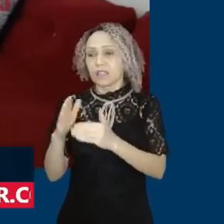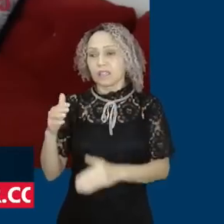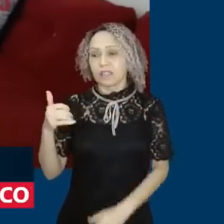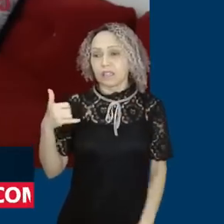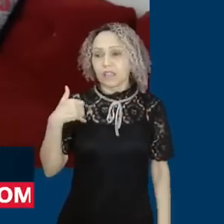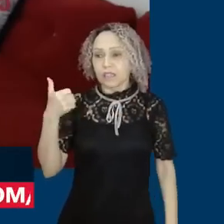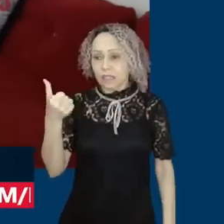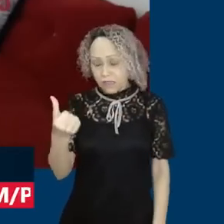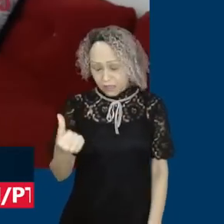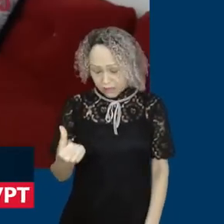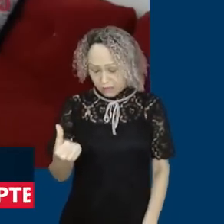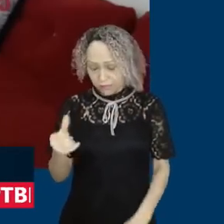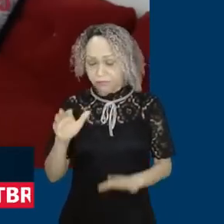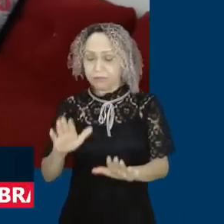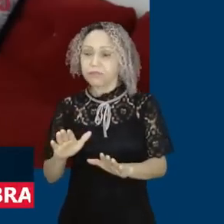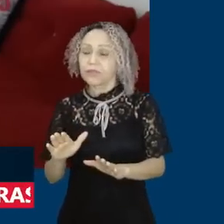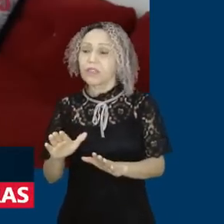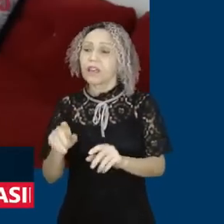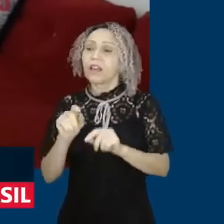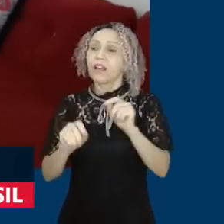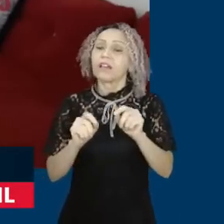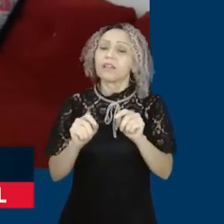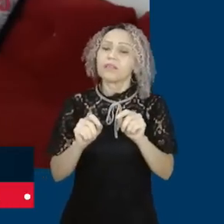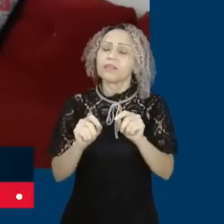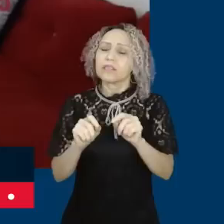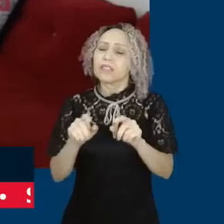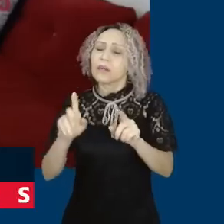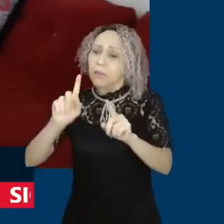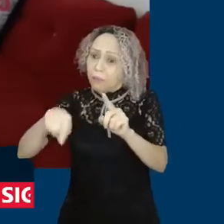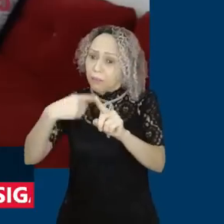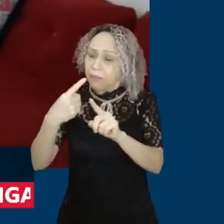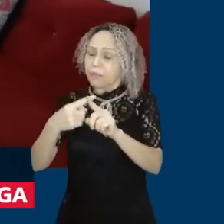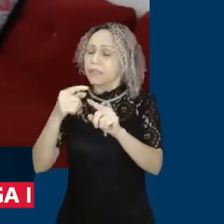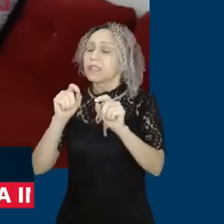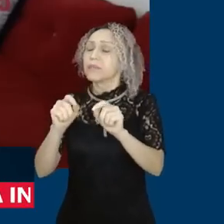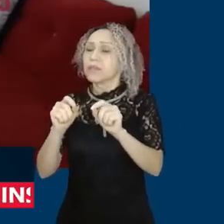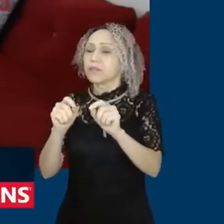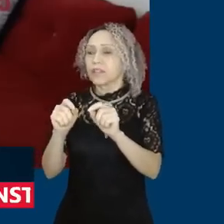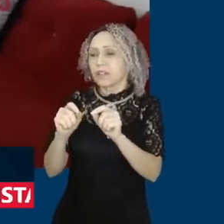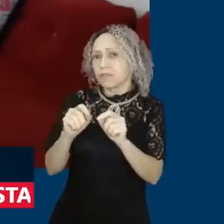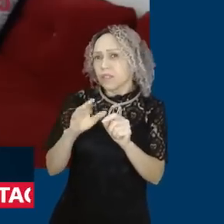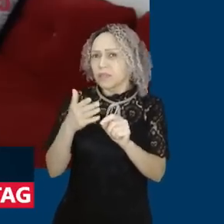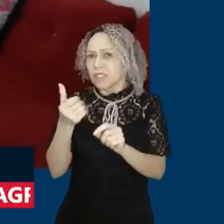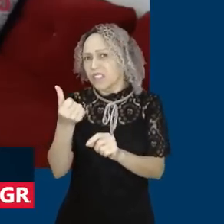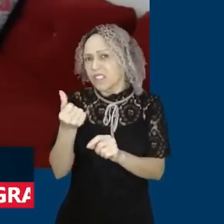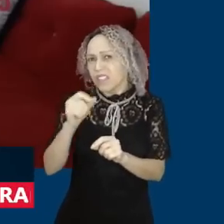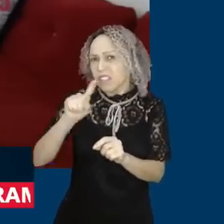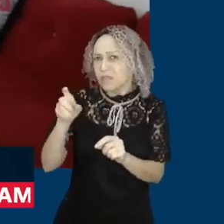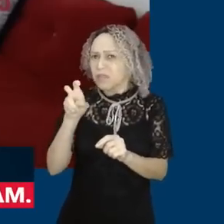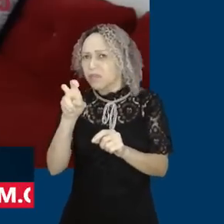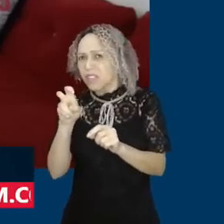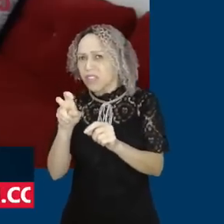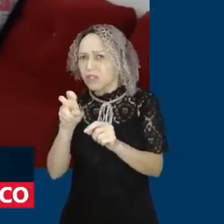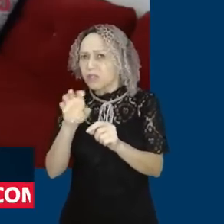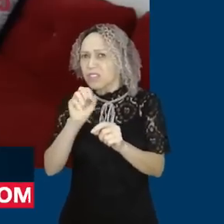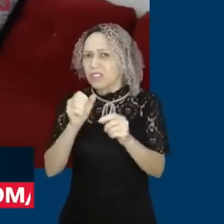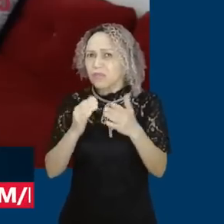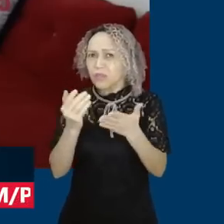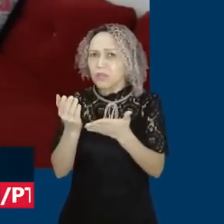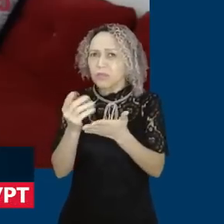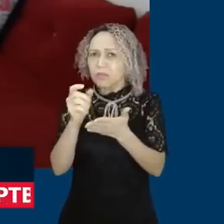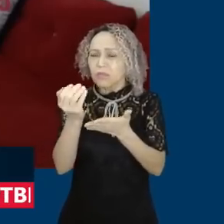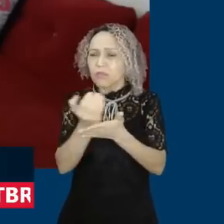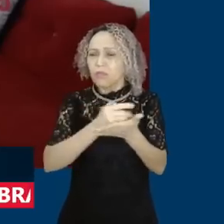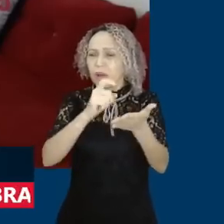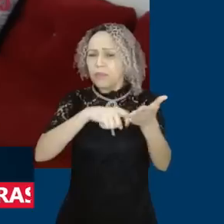recursos provenientes do excesso de arrecadação, que dá mais ou menos 6,5% aí desse excesso, e que serão aplicados